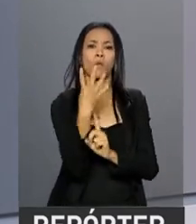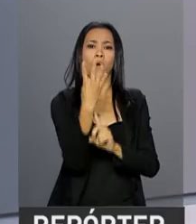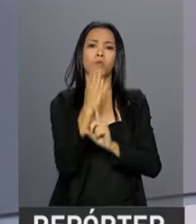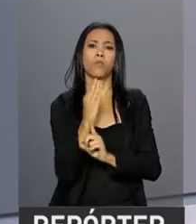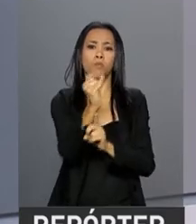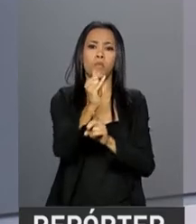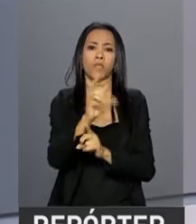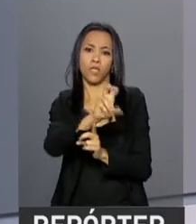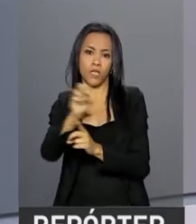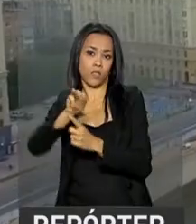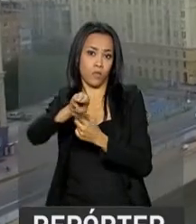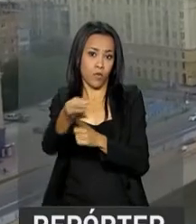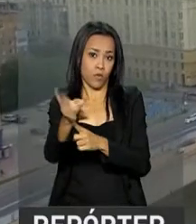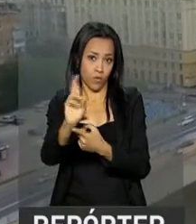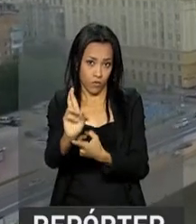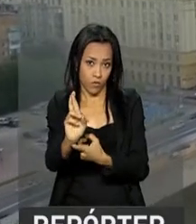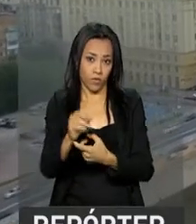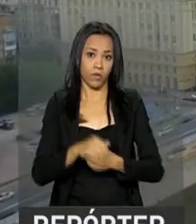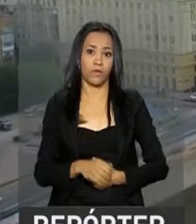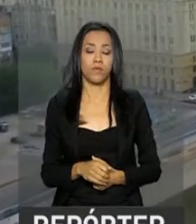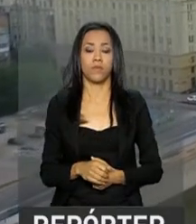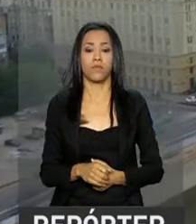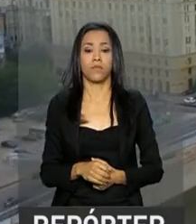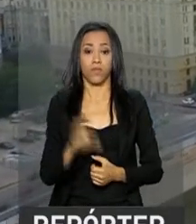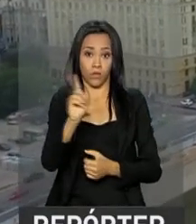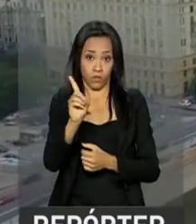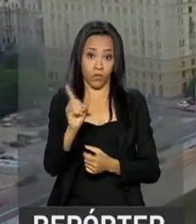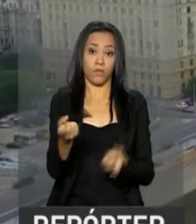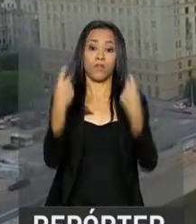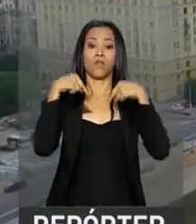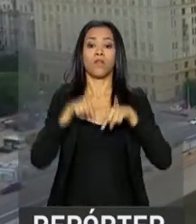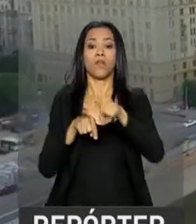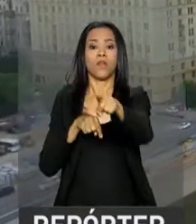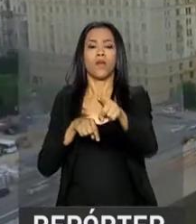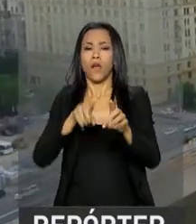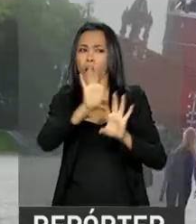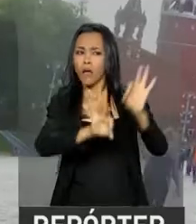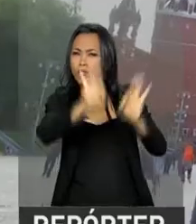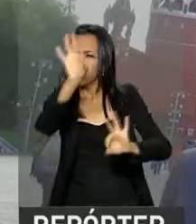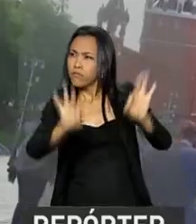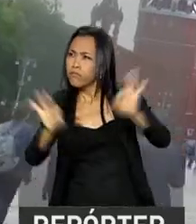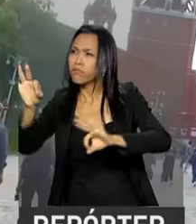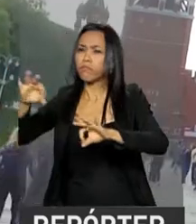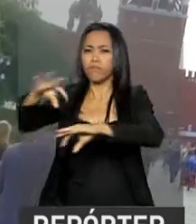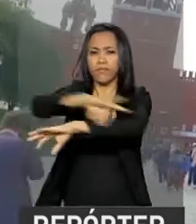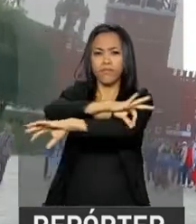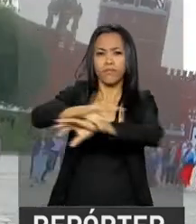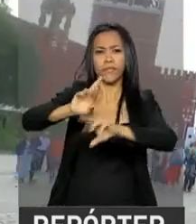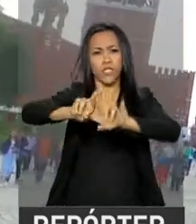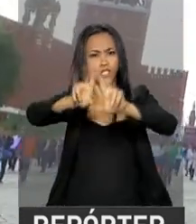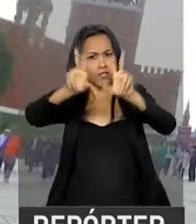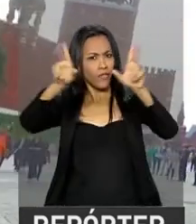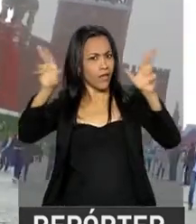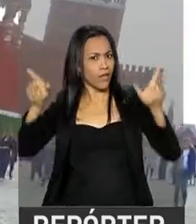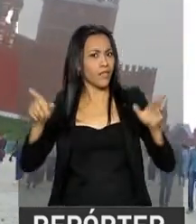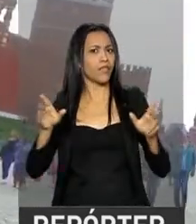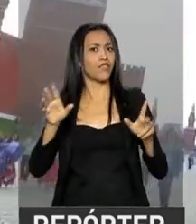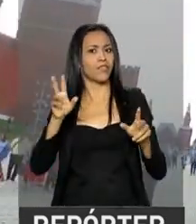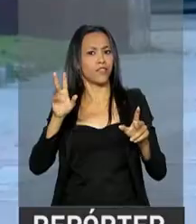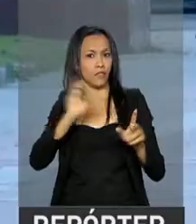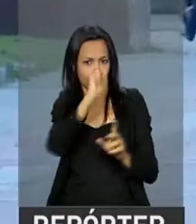de dólares. A arquitetura é diferente, bem diferente do que a gente vê pelo